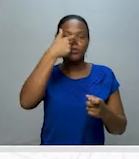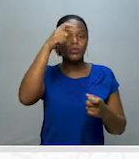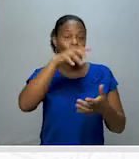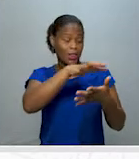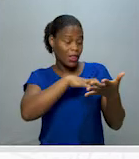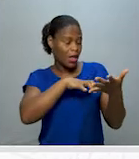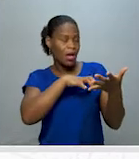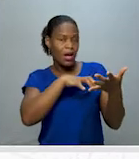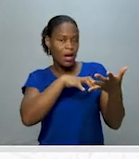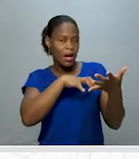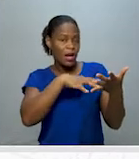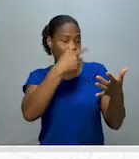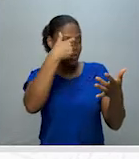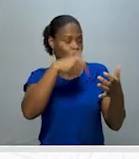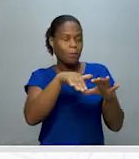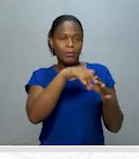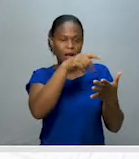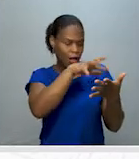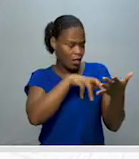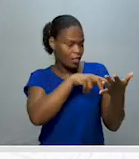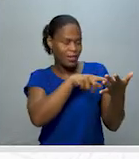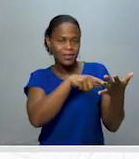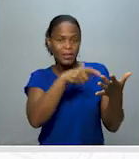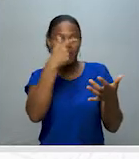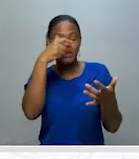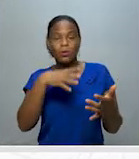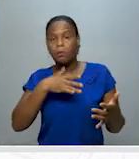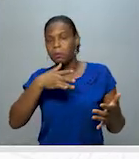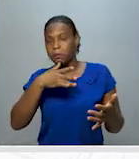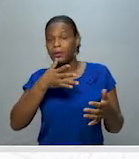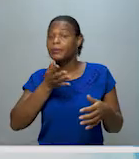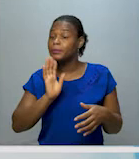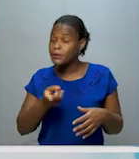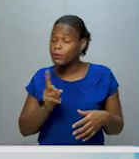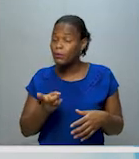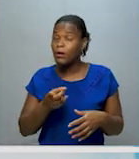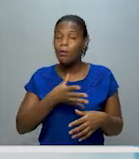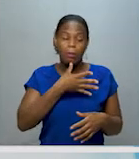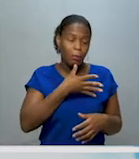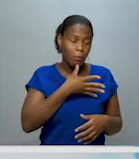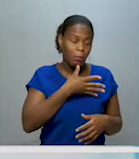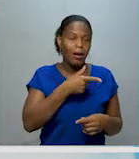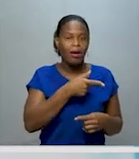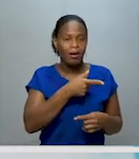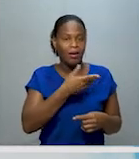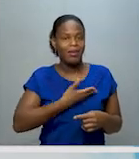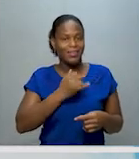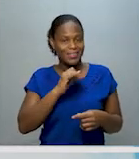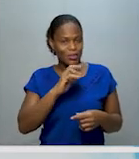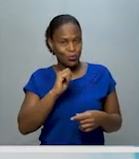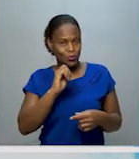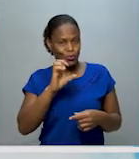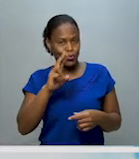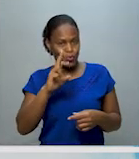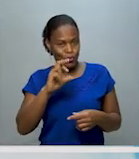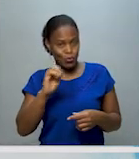personagens, o narrador é obrigado a recorrer a estes tipos de discursos para tornar o seu